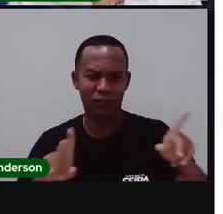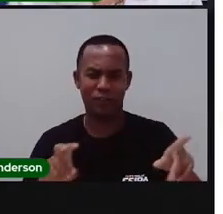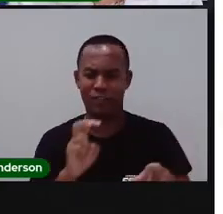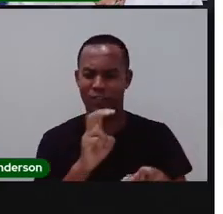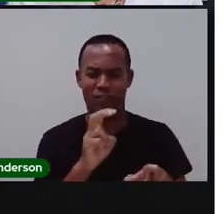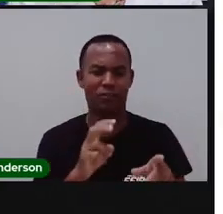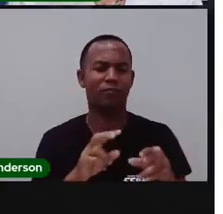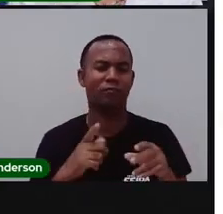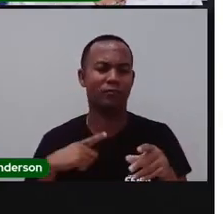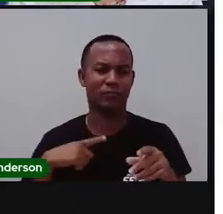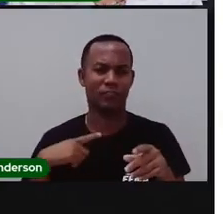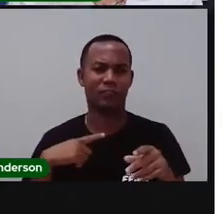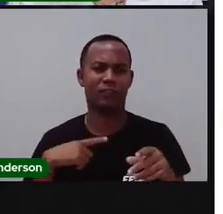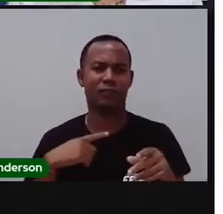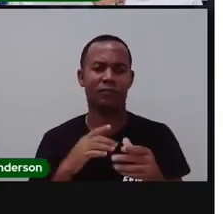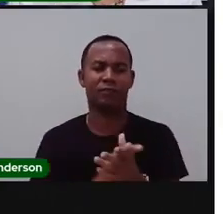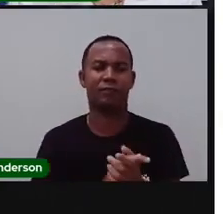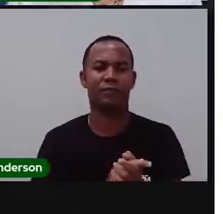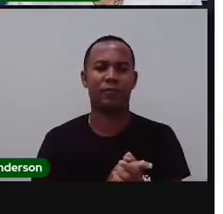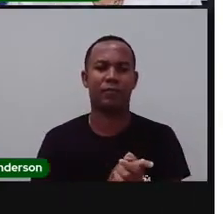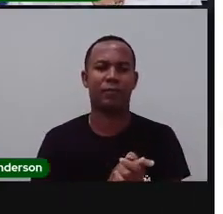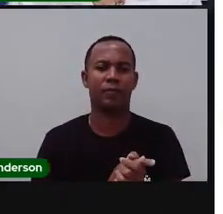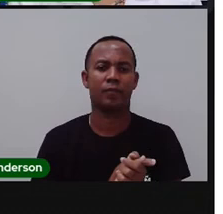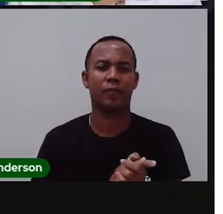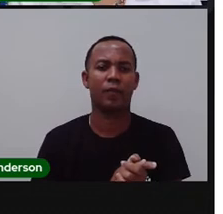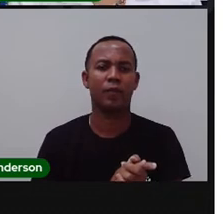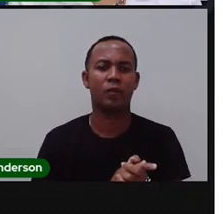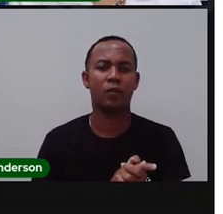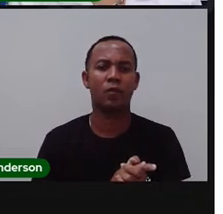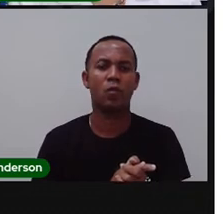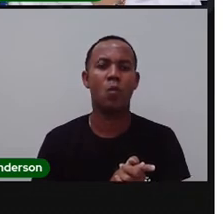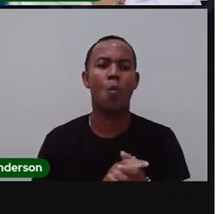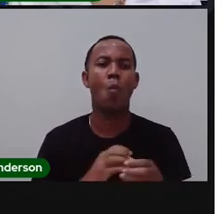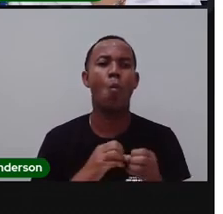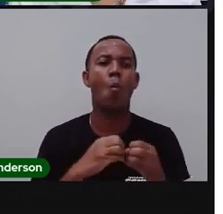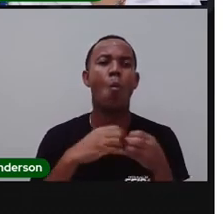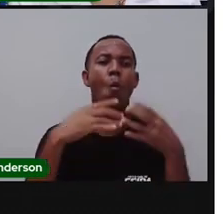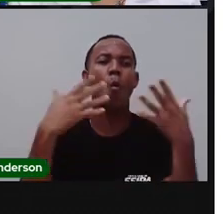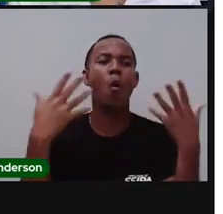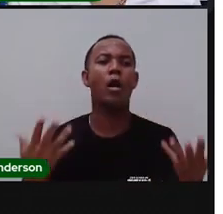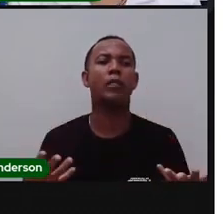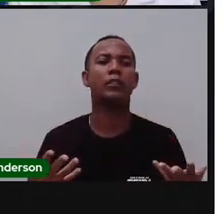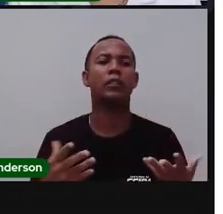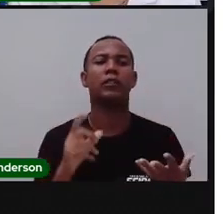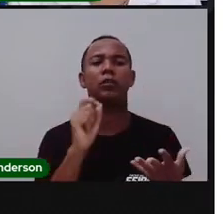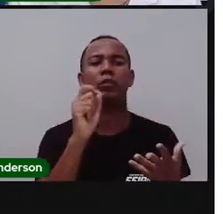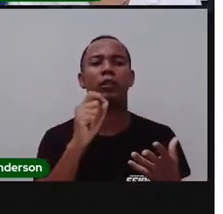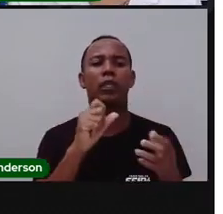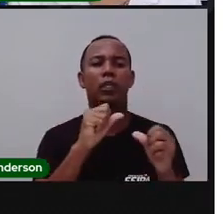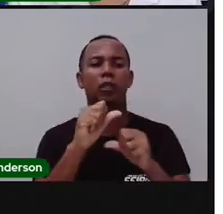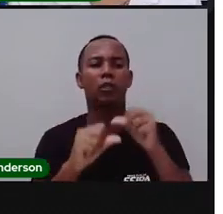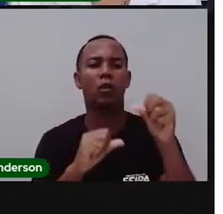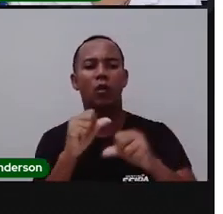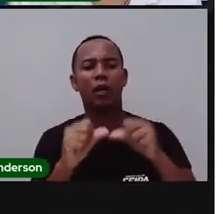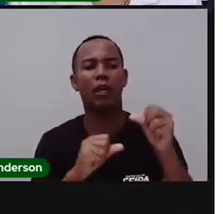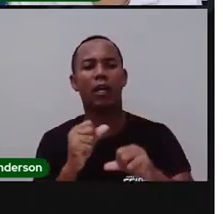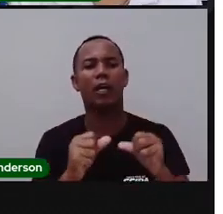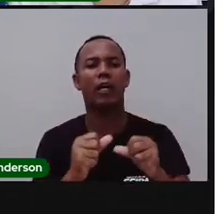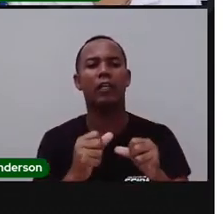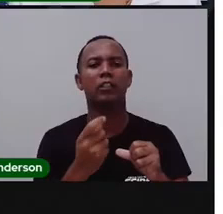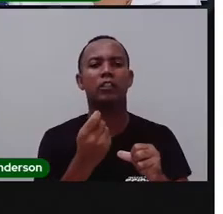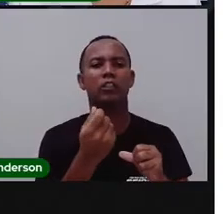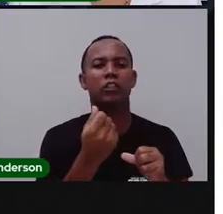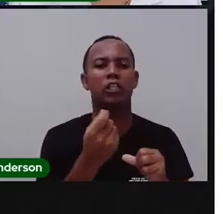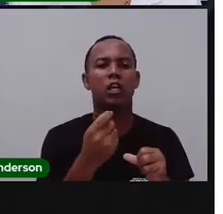centavos. Desenhe, né? Quantas formas possíveis ele pode trocar esse valor.